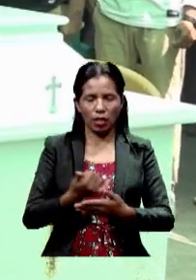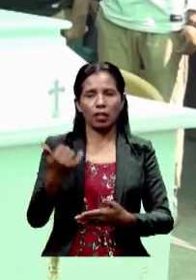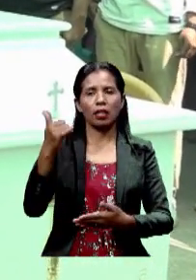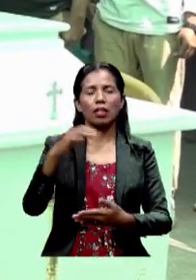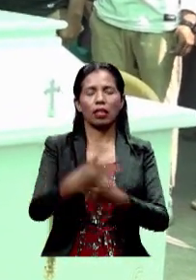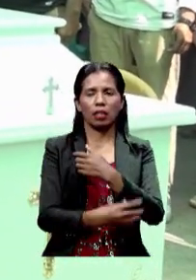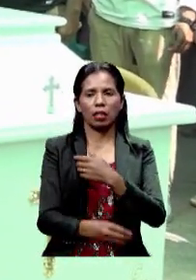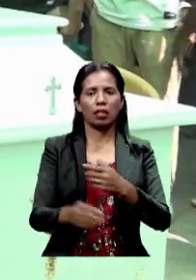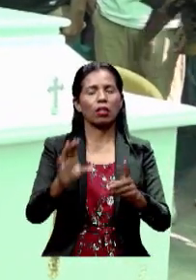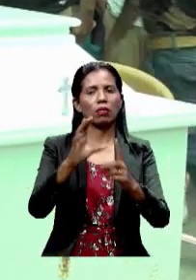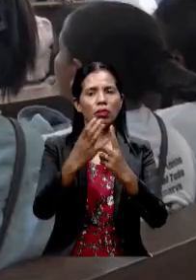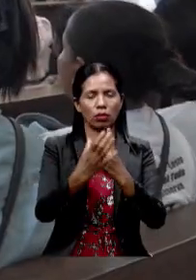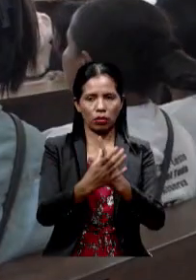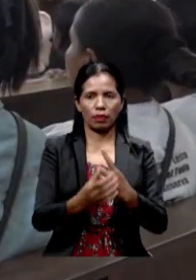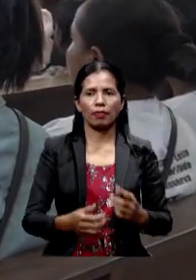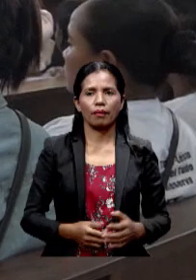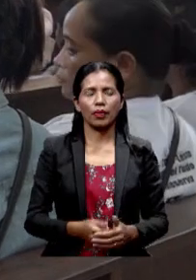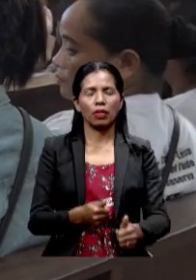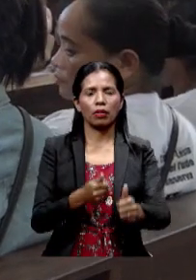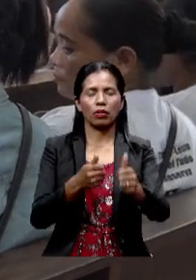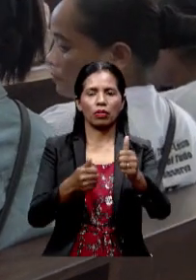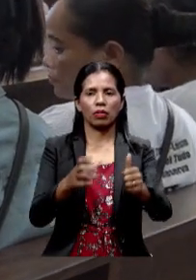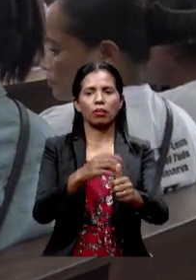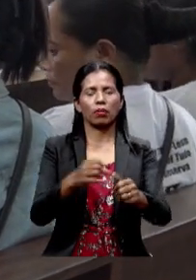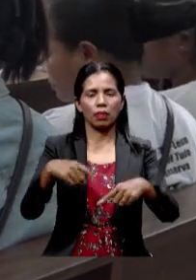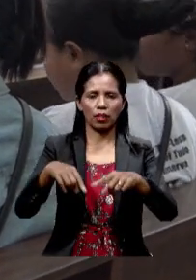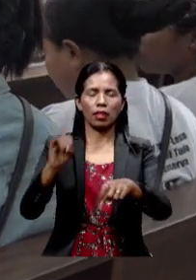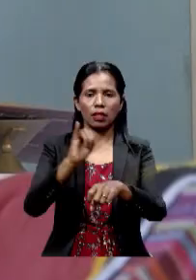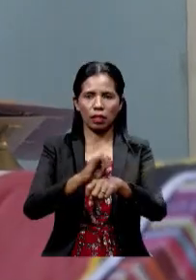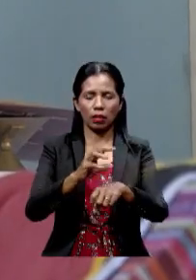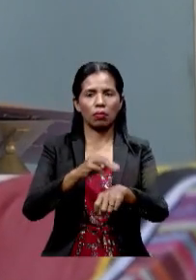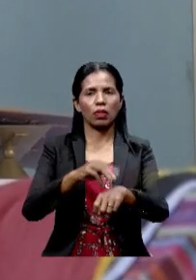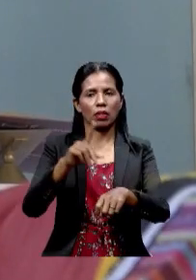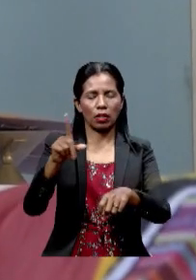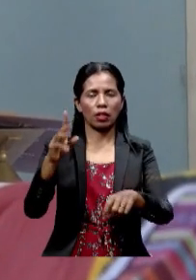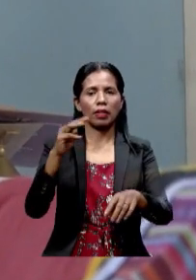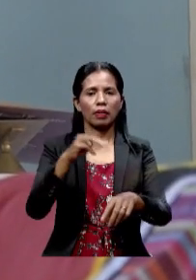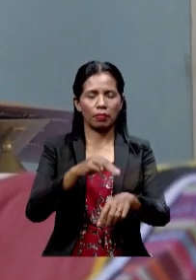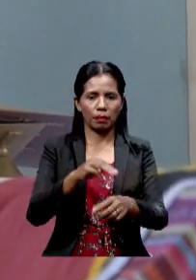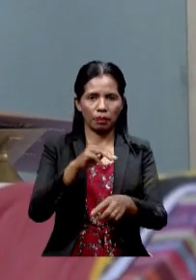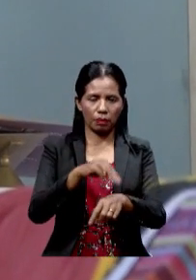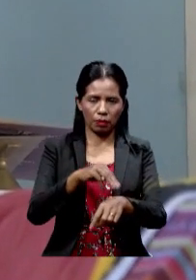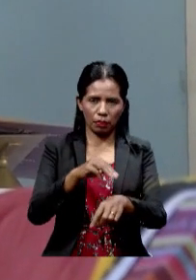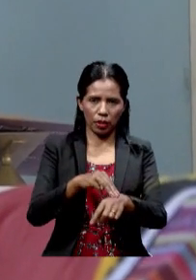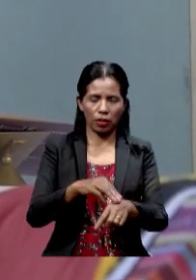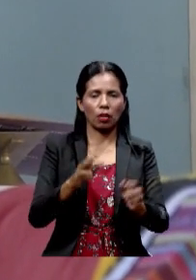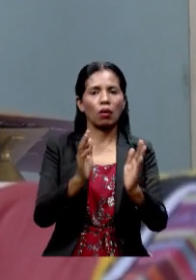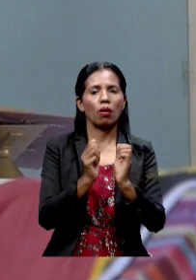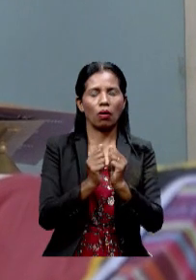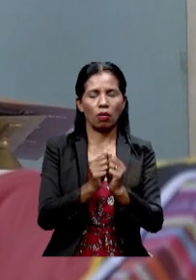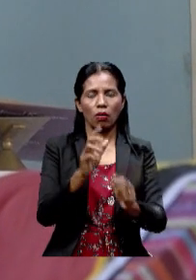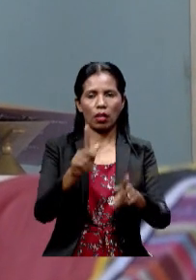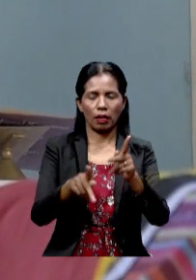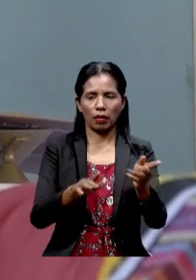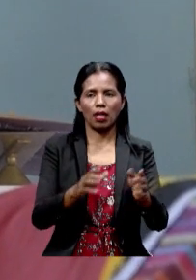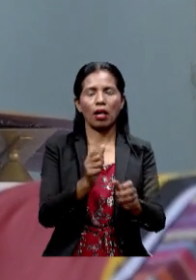hanesan kultura bagian nian. No continua keras bahia igreja motel, hodi halo misa despedida nian, ho mate bian nebe presidi